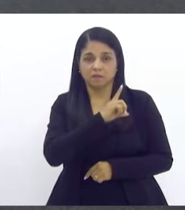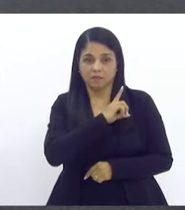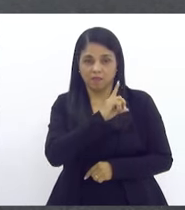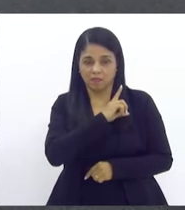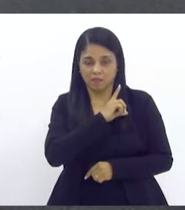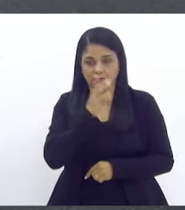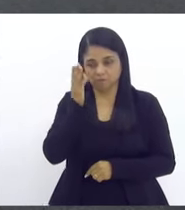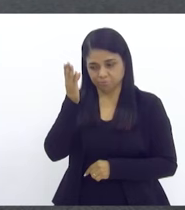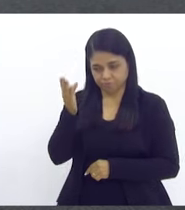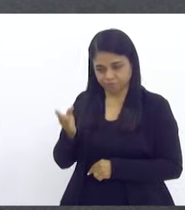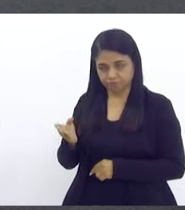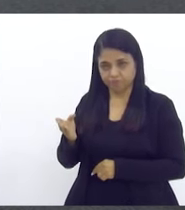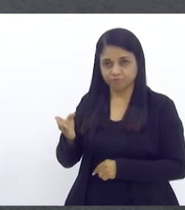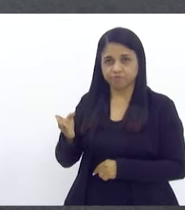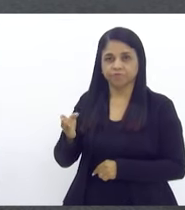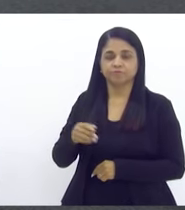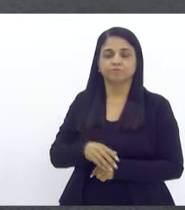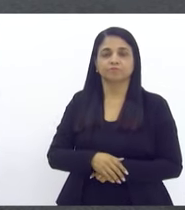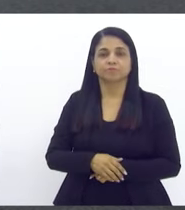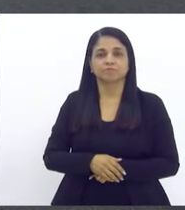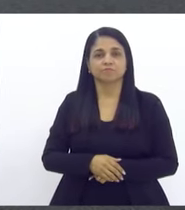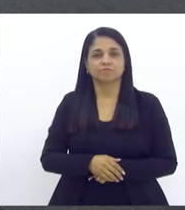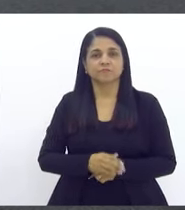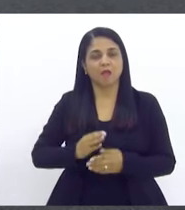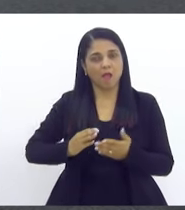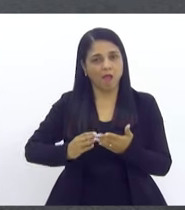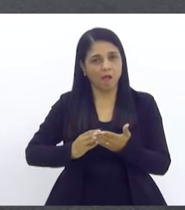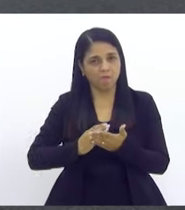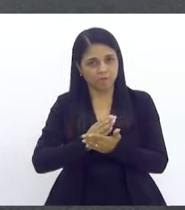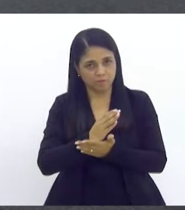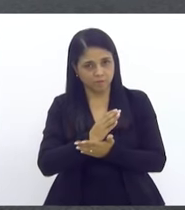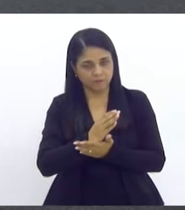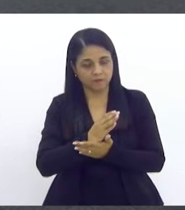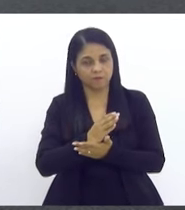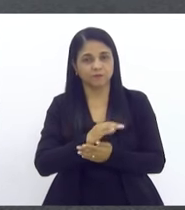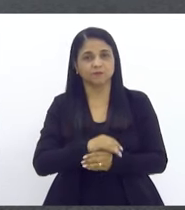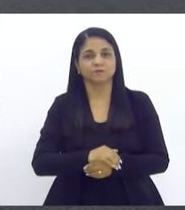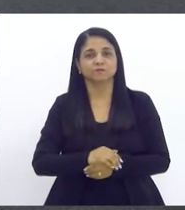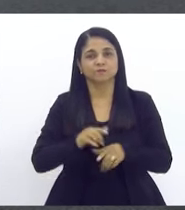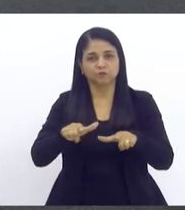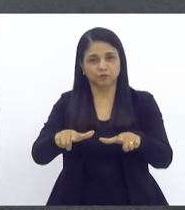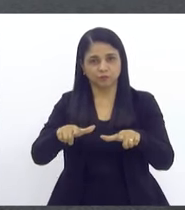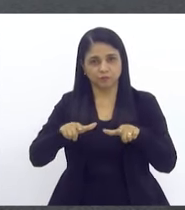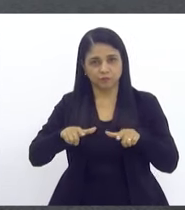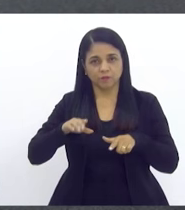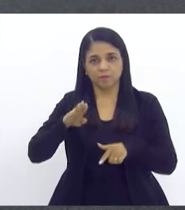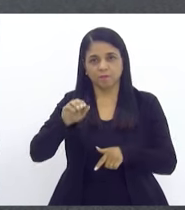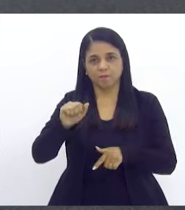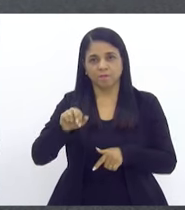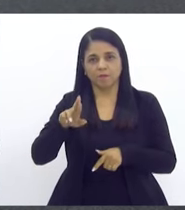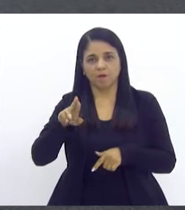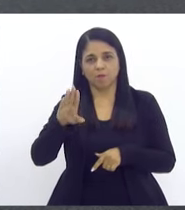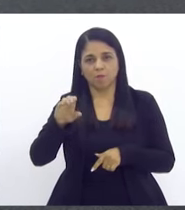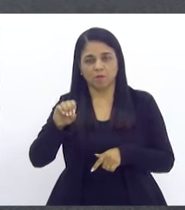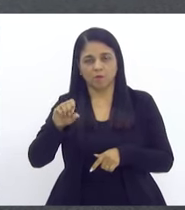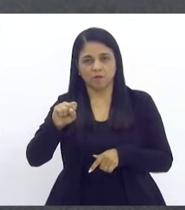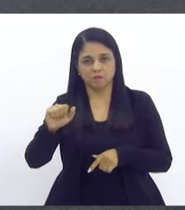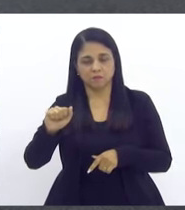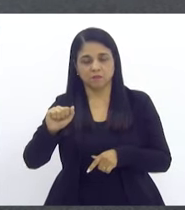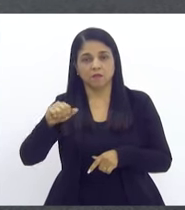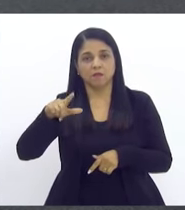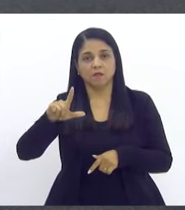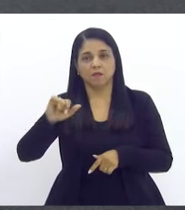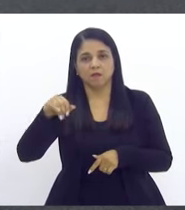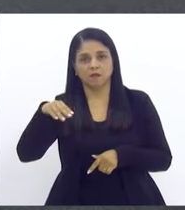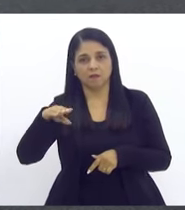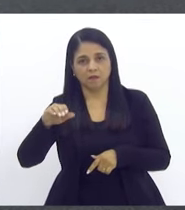presente. Agradecer também a aprovação do diploma Barbosa Lima Sobrinho, a